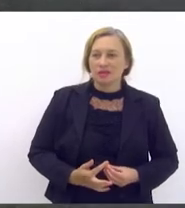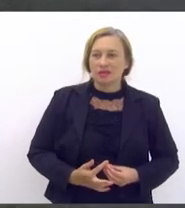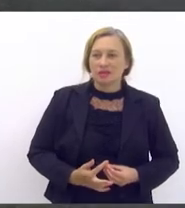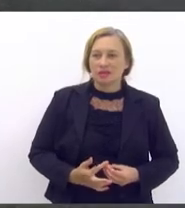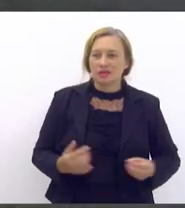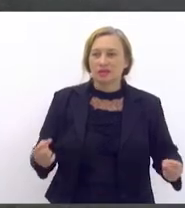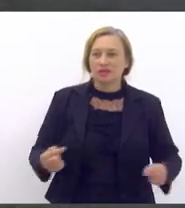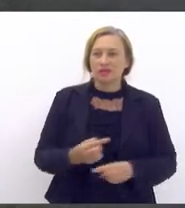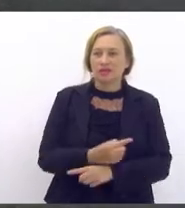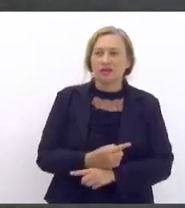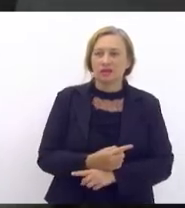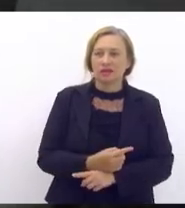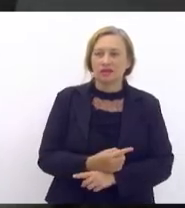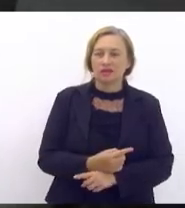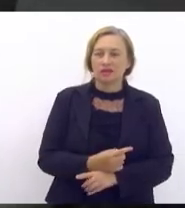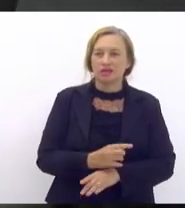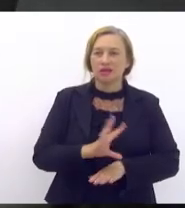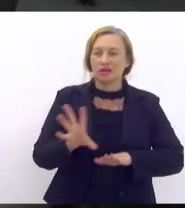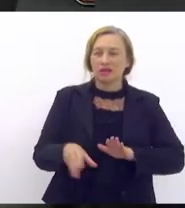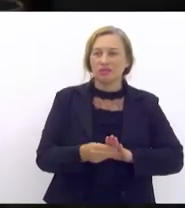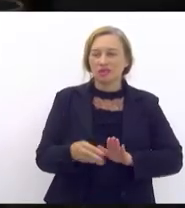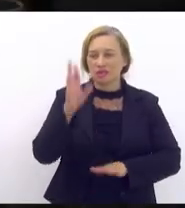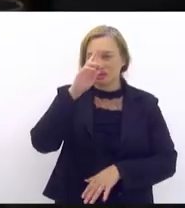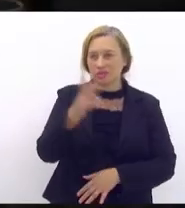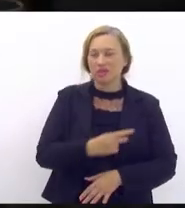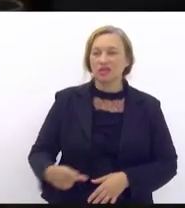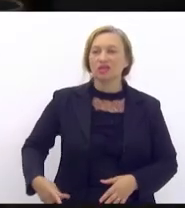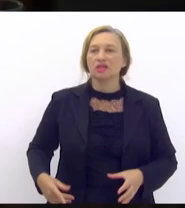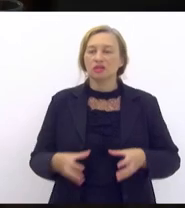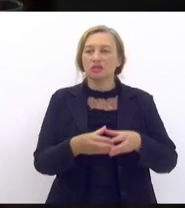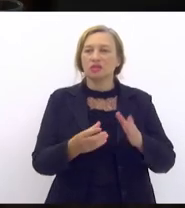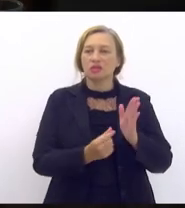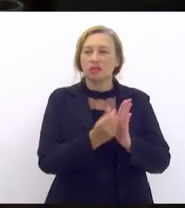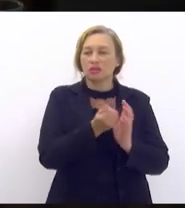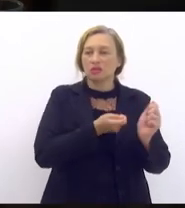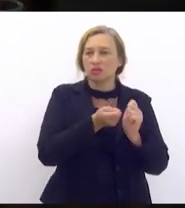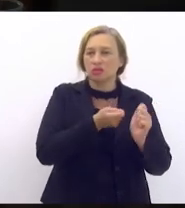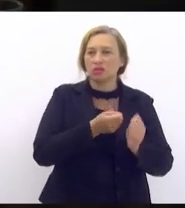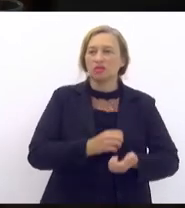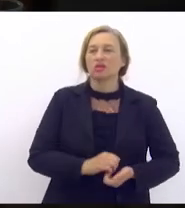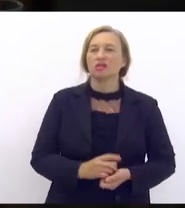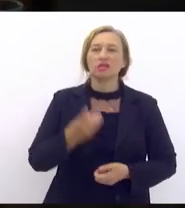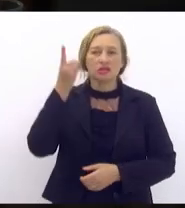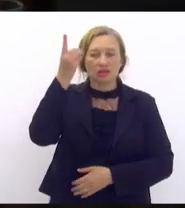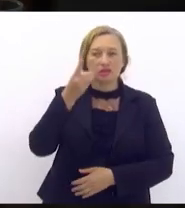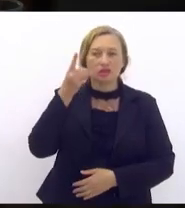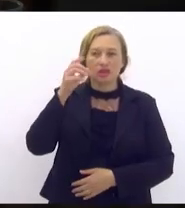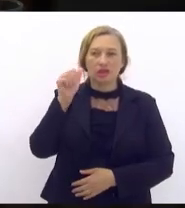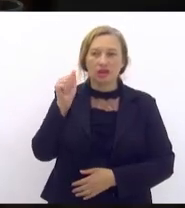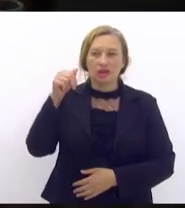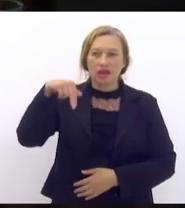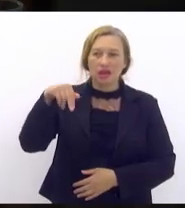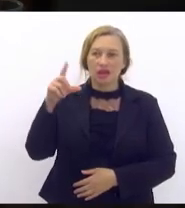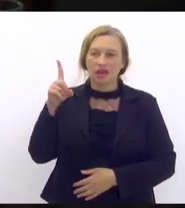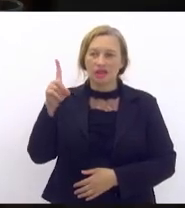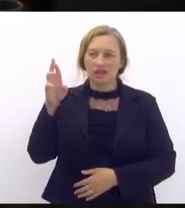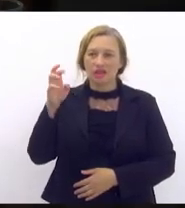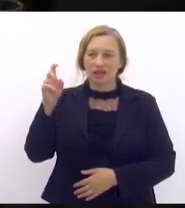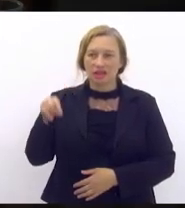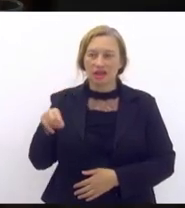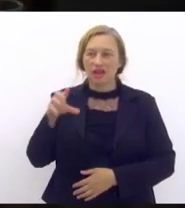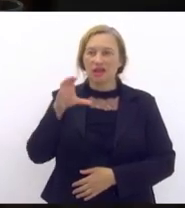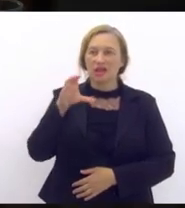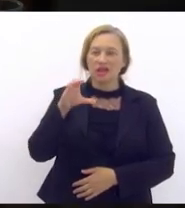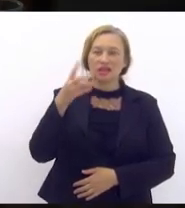Contrário às emendas, presidenta. Pela Comissão de Orçamento, Fiscalização Financeira e Controle, deputado André Correia. Deputado